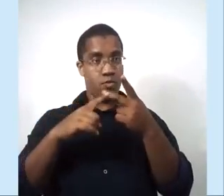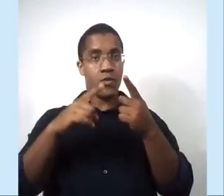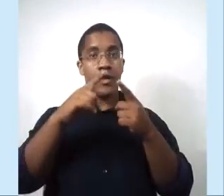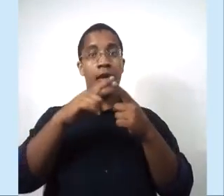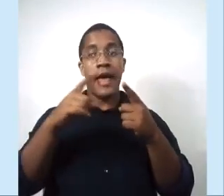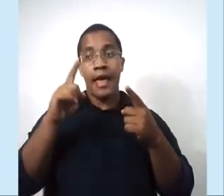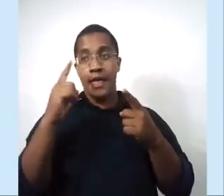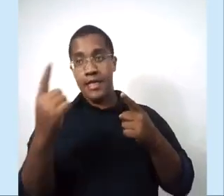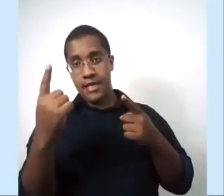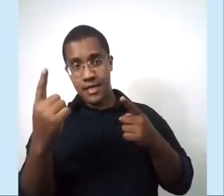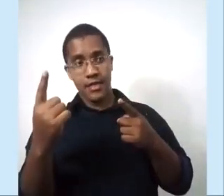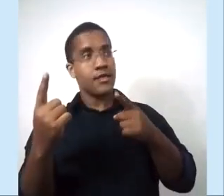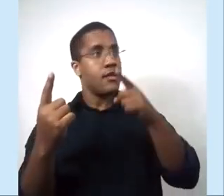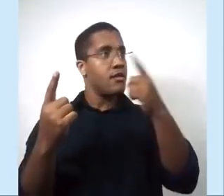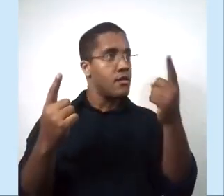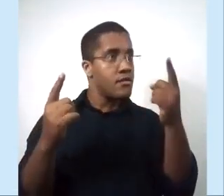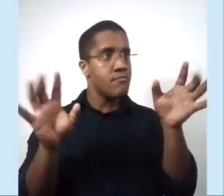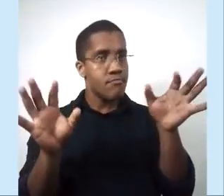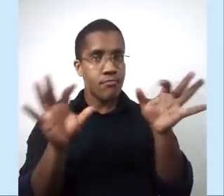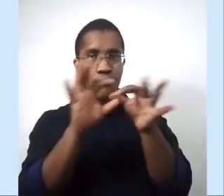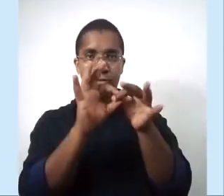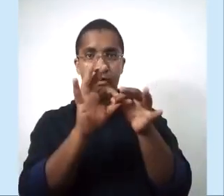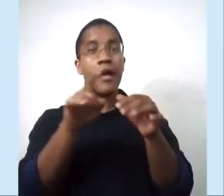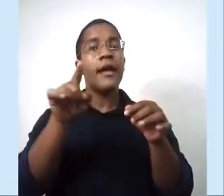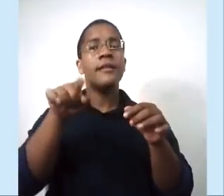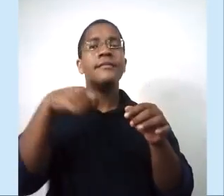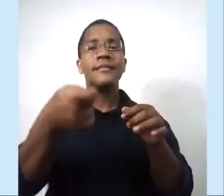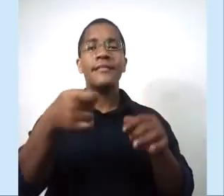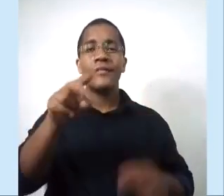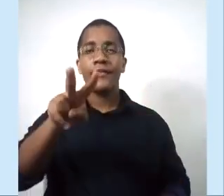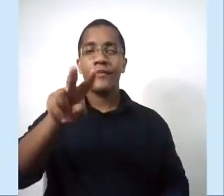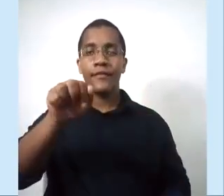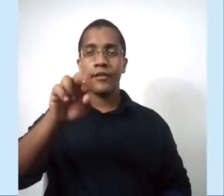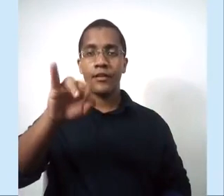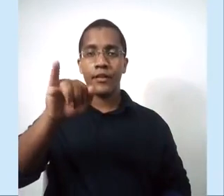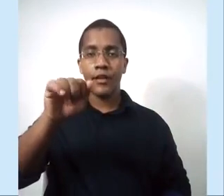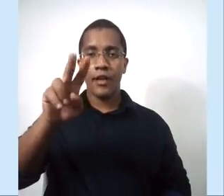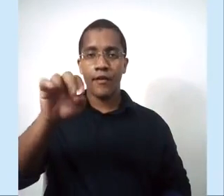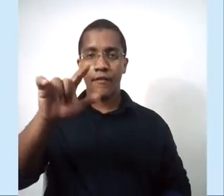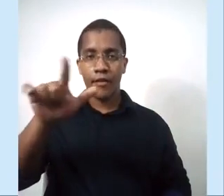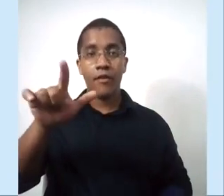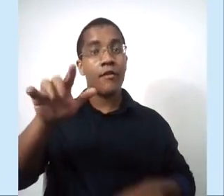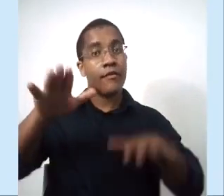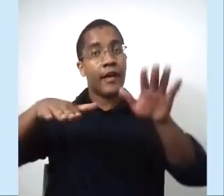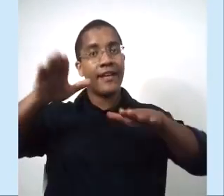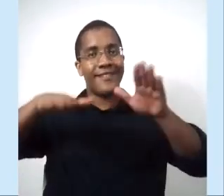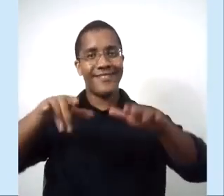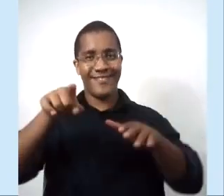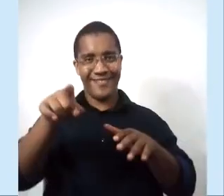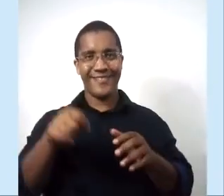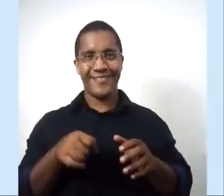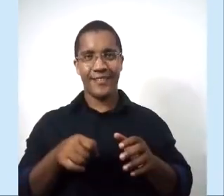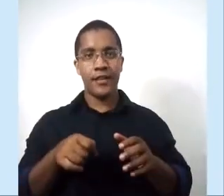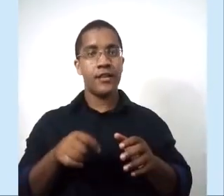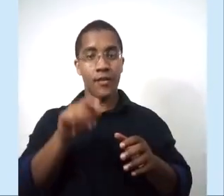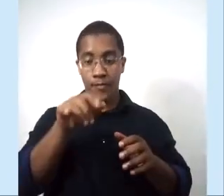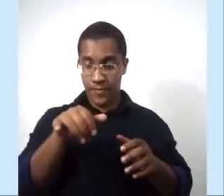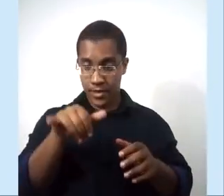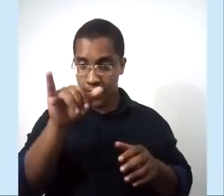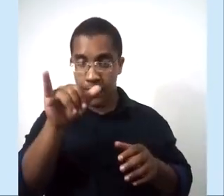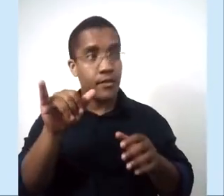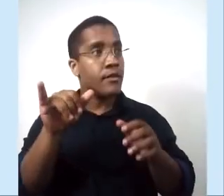ó, relacionando uma grandeza com a outra, que são as variáveis. Então, ó, o Y vai depender da quantidade de